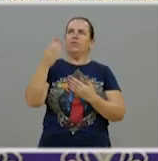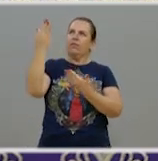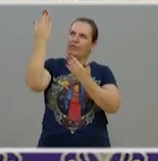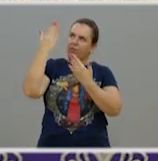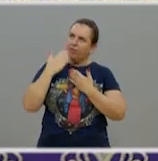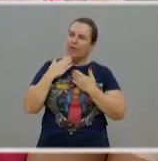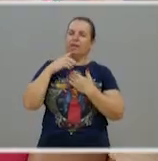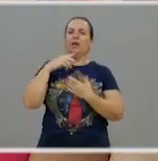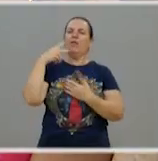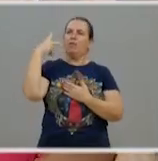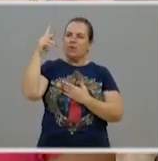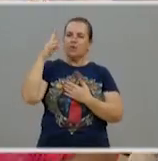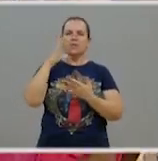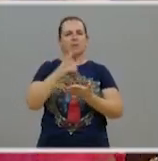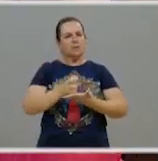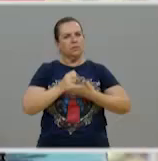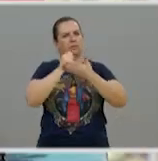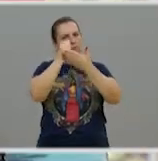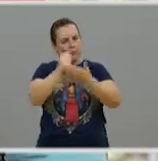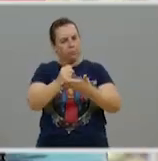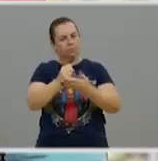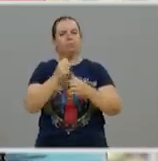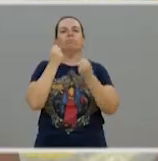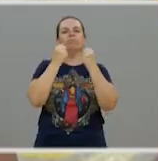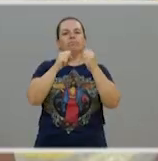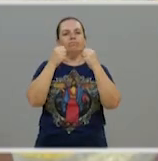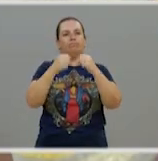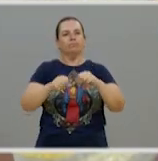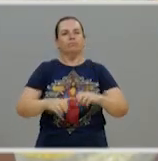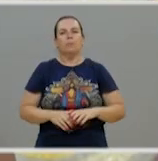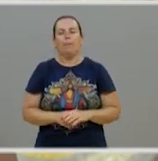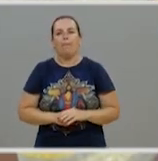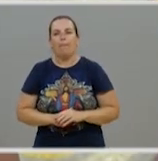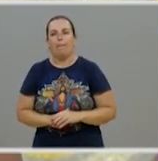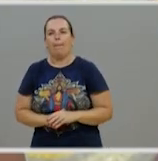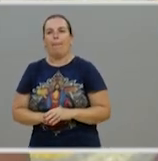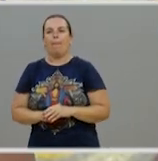a vossa salvação. Salmodiemos.